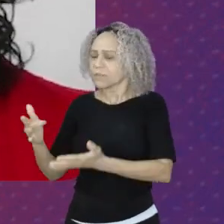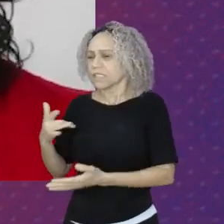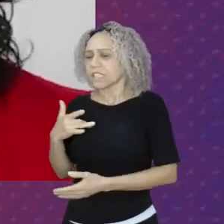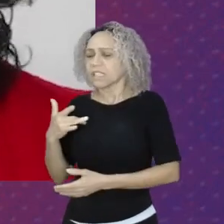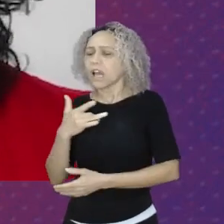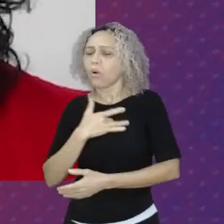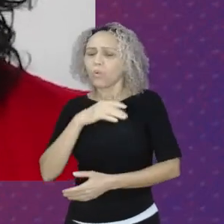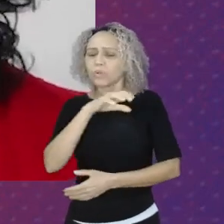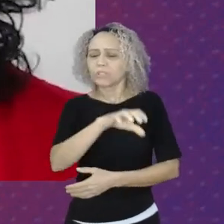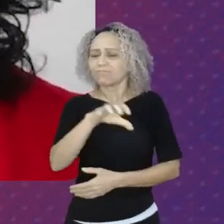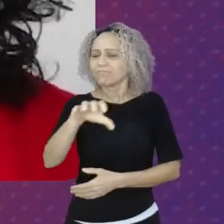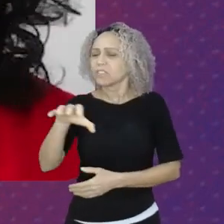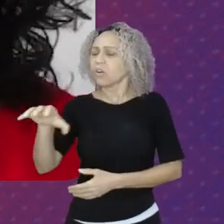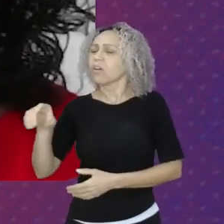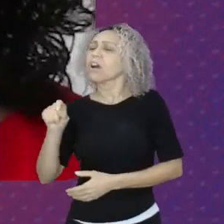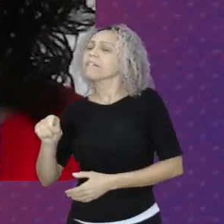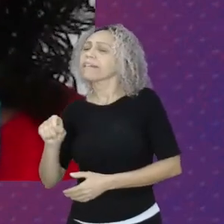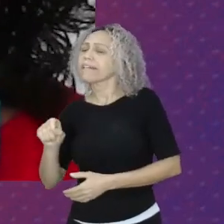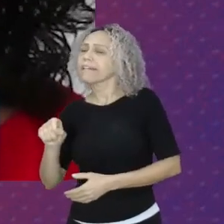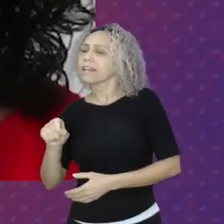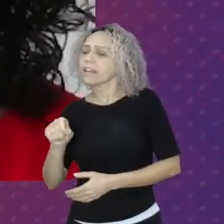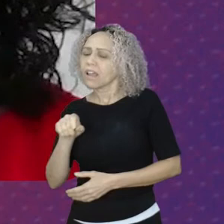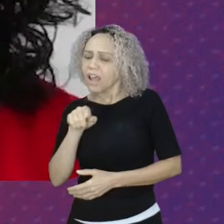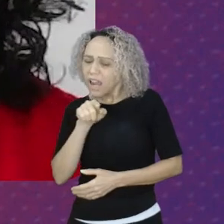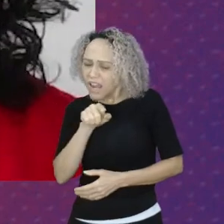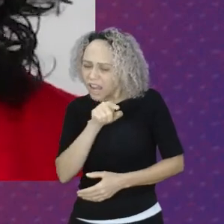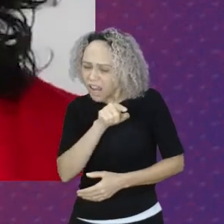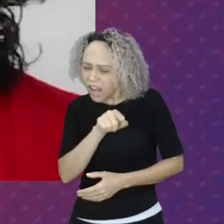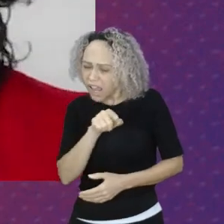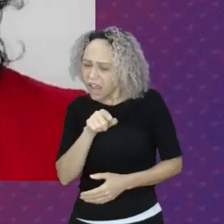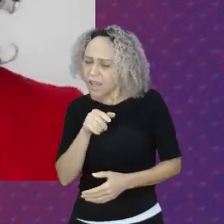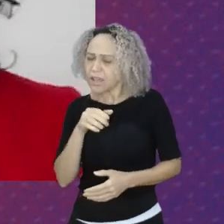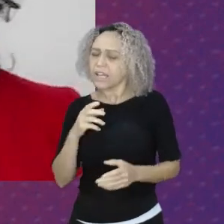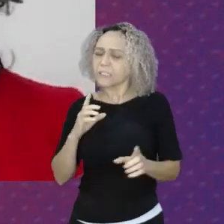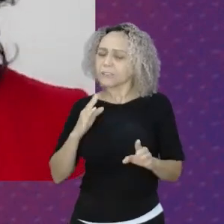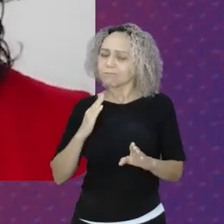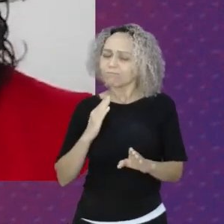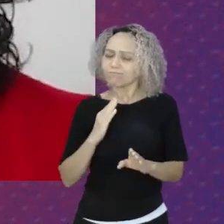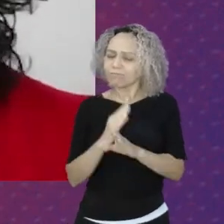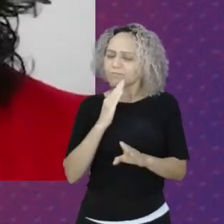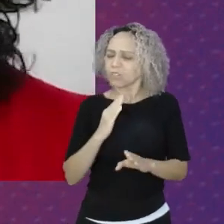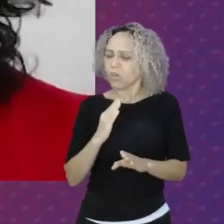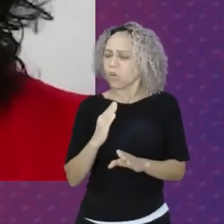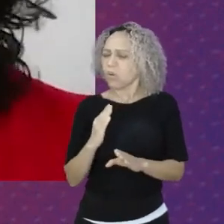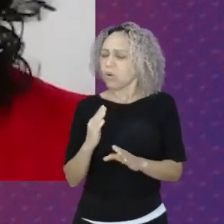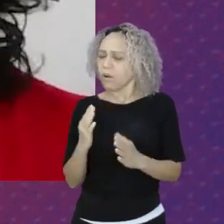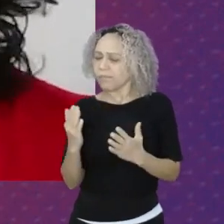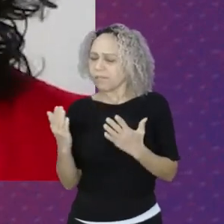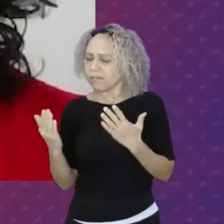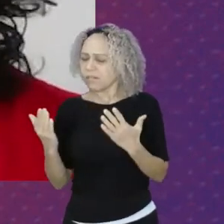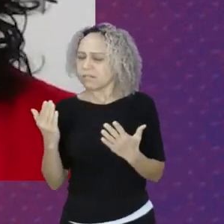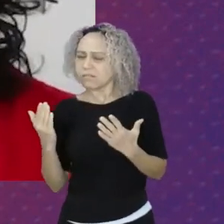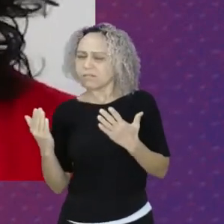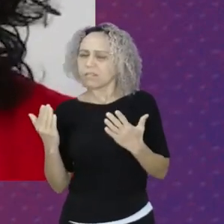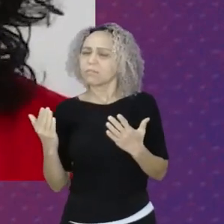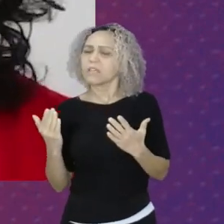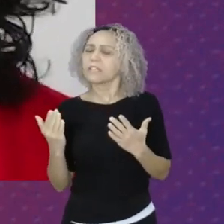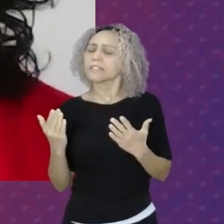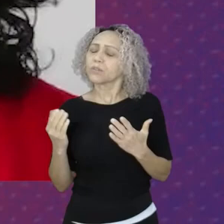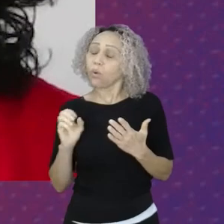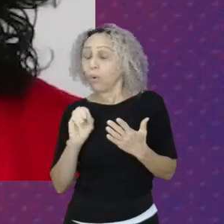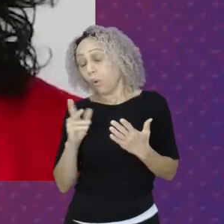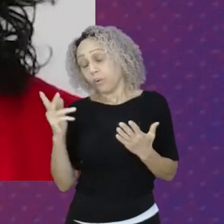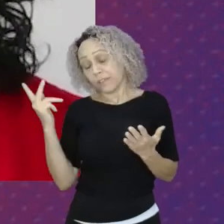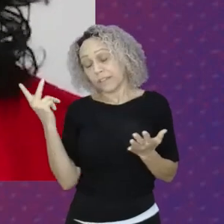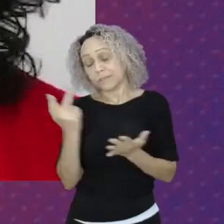que favorecem a identificação de casos suspeitos ou já